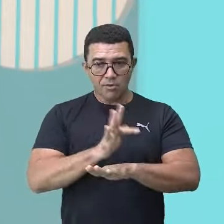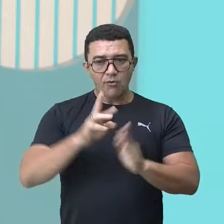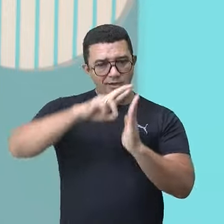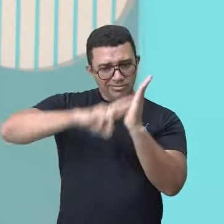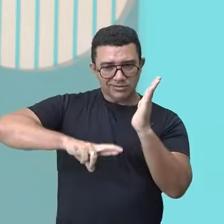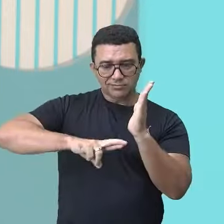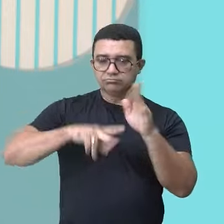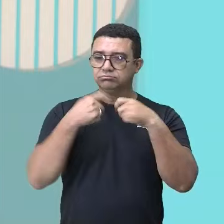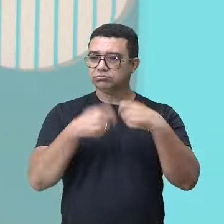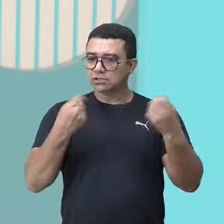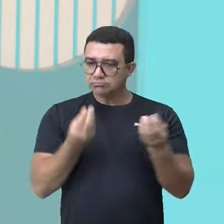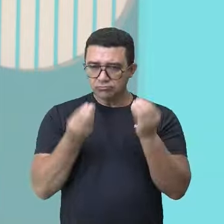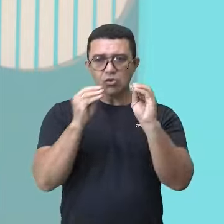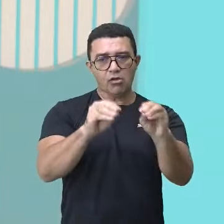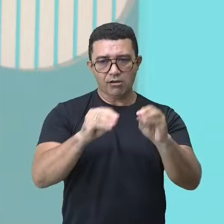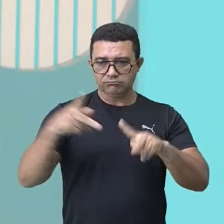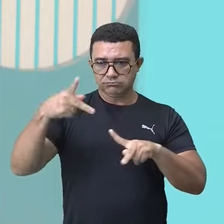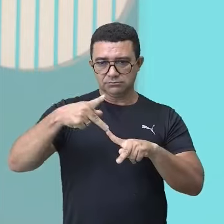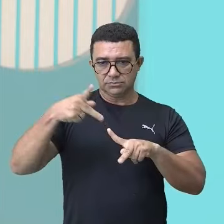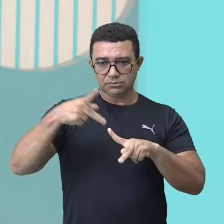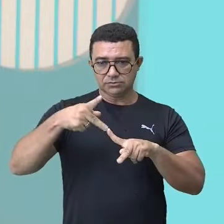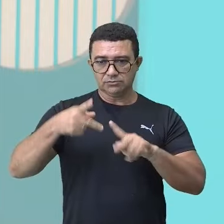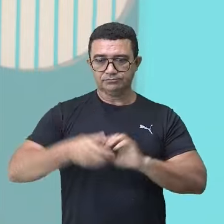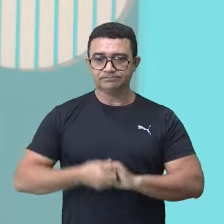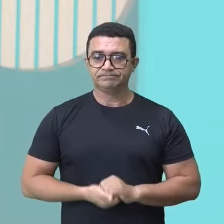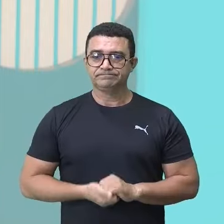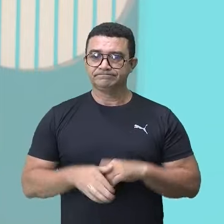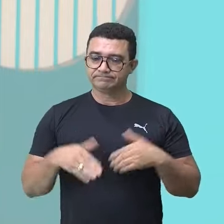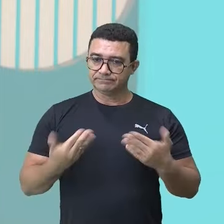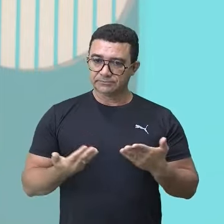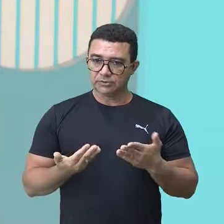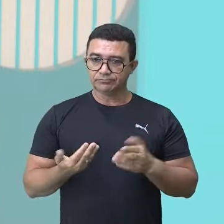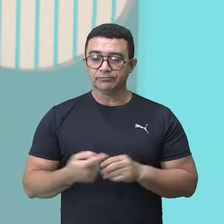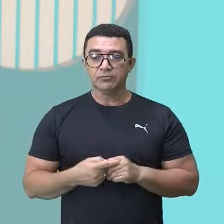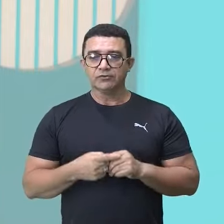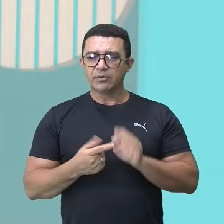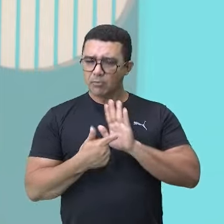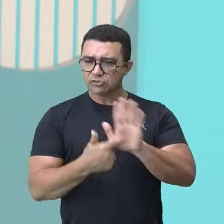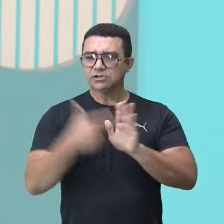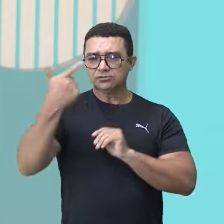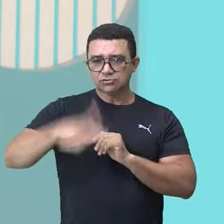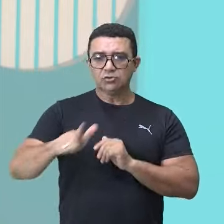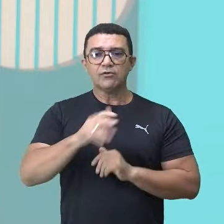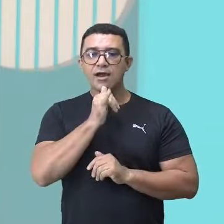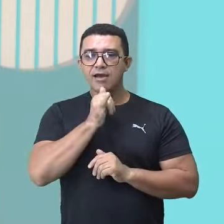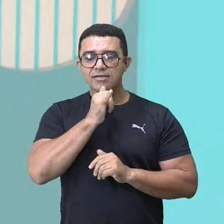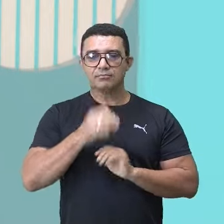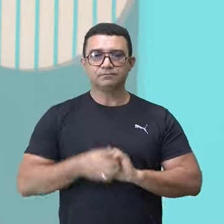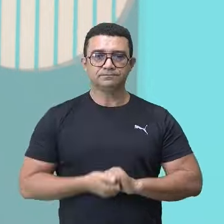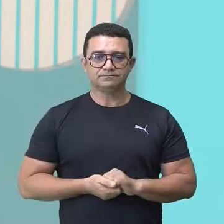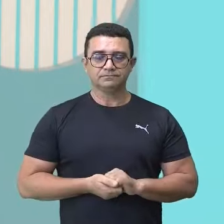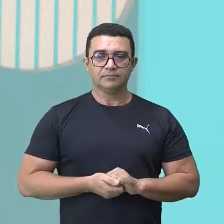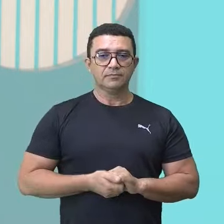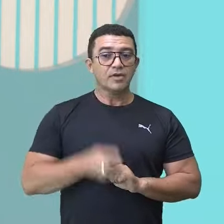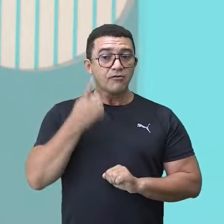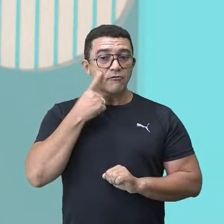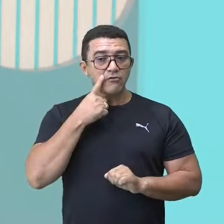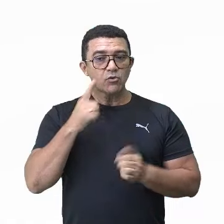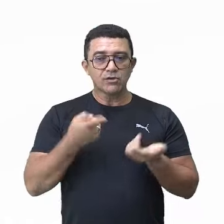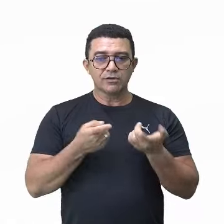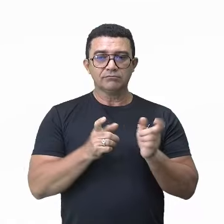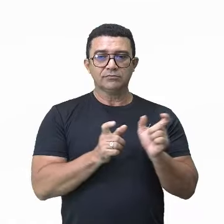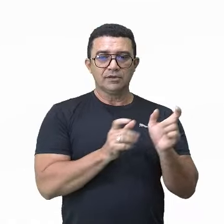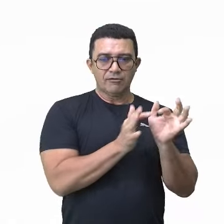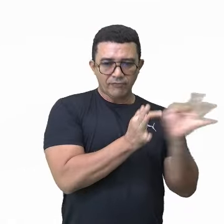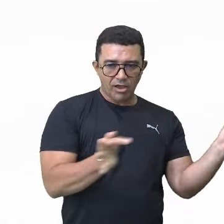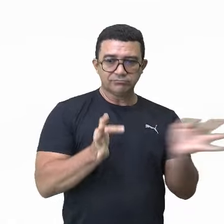Você precisa aparecer com essa preposição aí beleza então a gente vai voltar aos exemplos para entender ali tanto o primeiro quanto o segundo caso